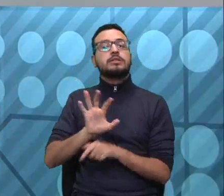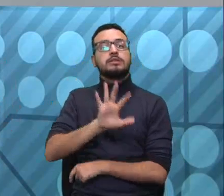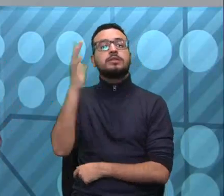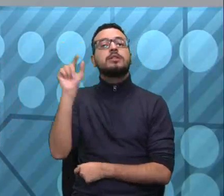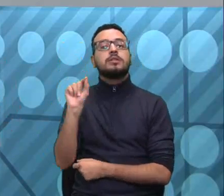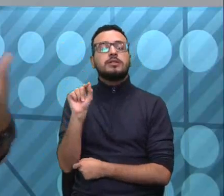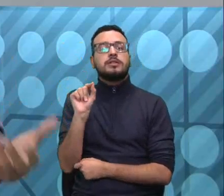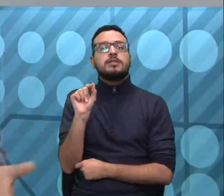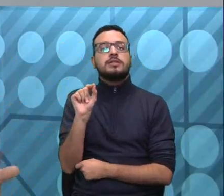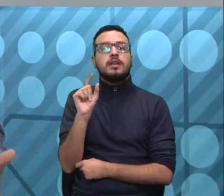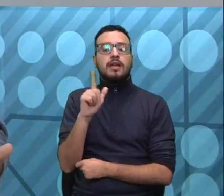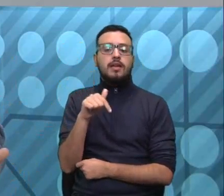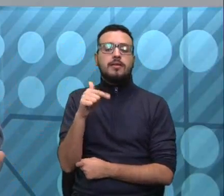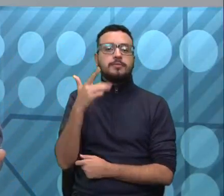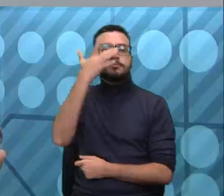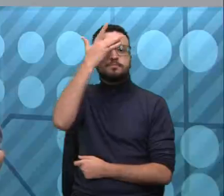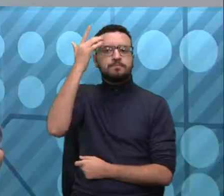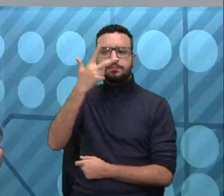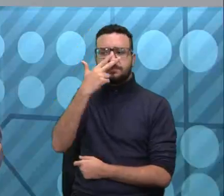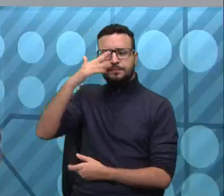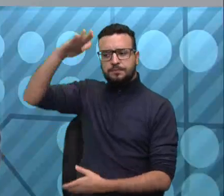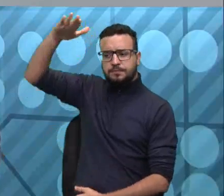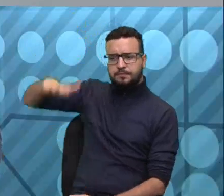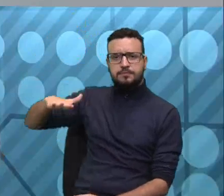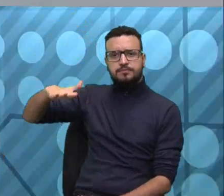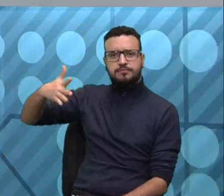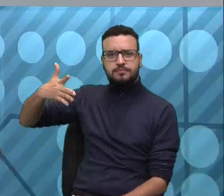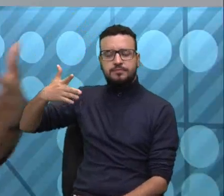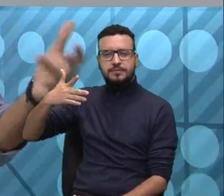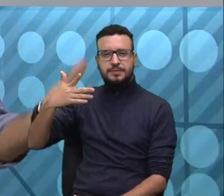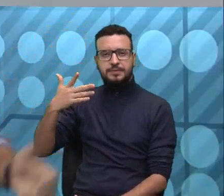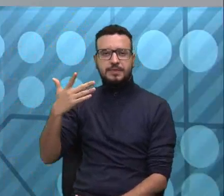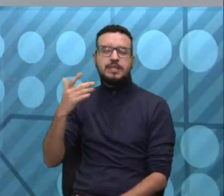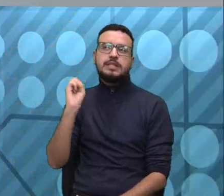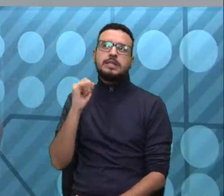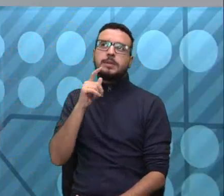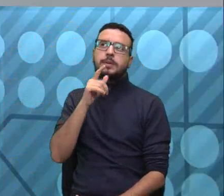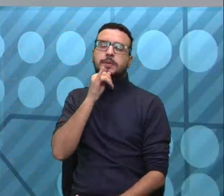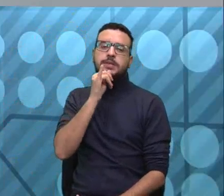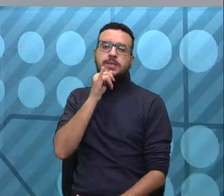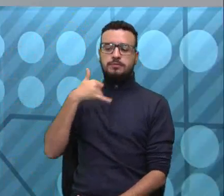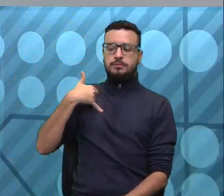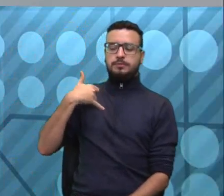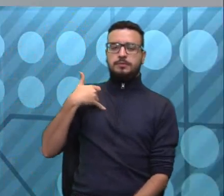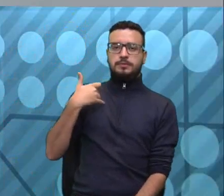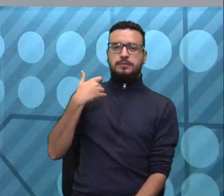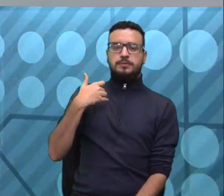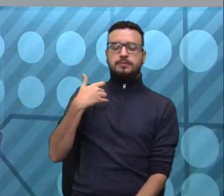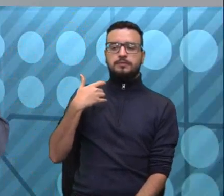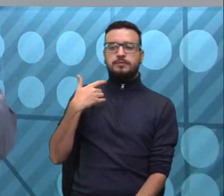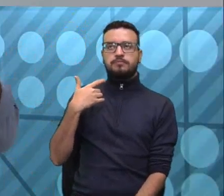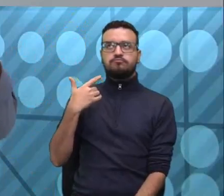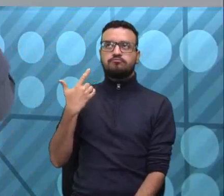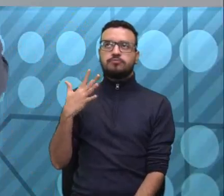quê? A diminuição na estatura. Então, se você tem 1,90 m, quando você